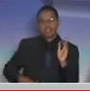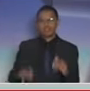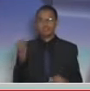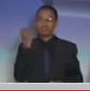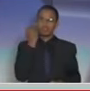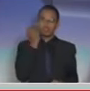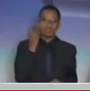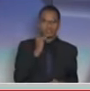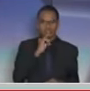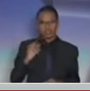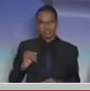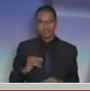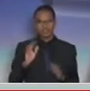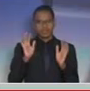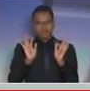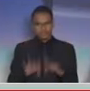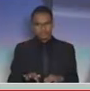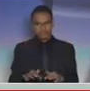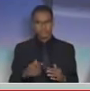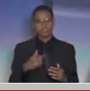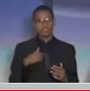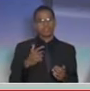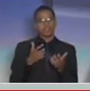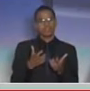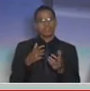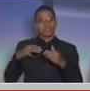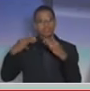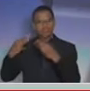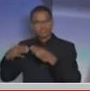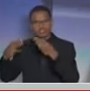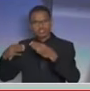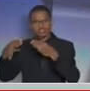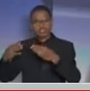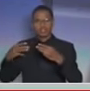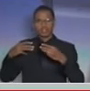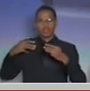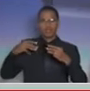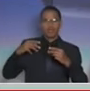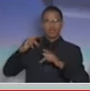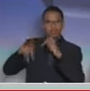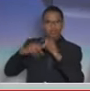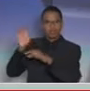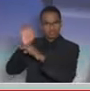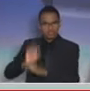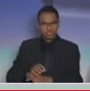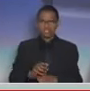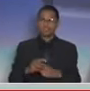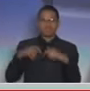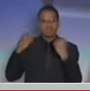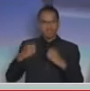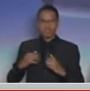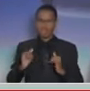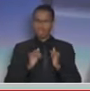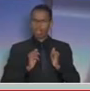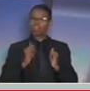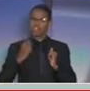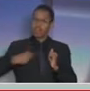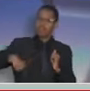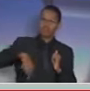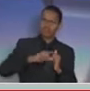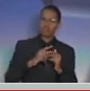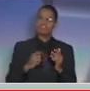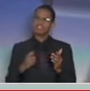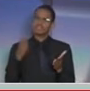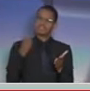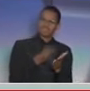nós, para finalizar, nós exigimos que o Ministério Público Estadual tome providências imediatas, né,